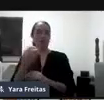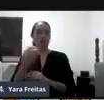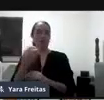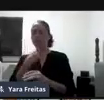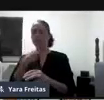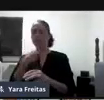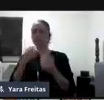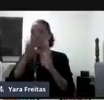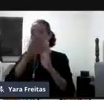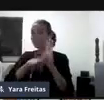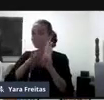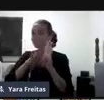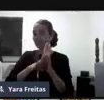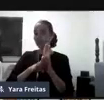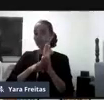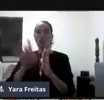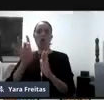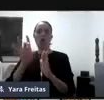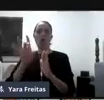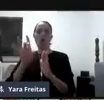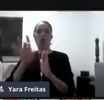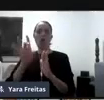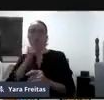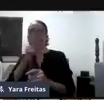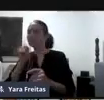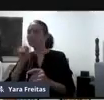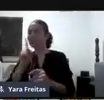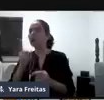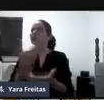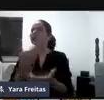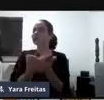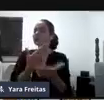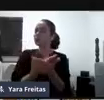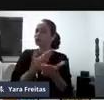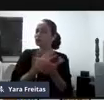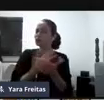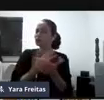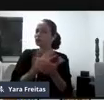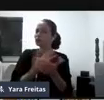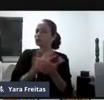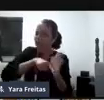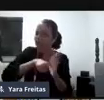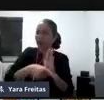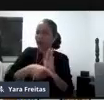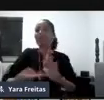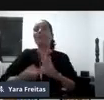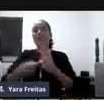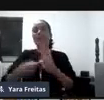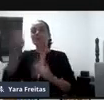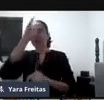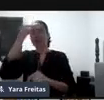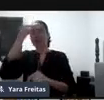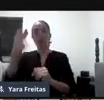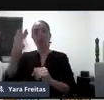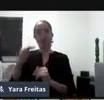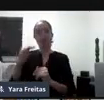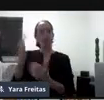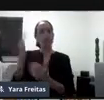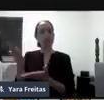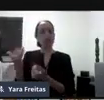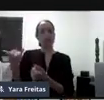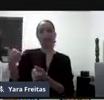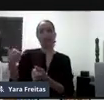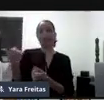é só quando a gente está idoso, né? Um estudo grande de Framingham demonstrou isso, que pessoas adultas, jovens, com 40